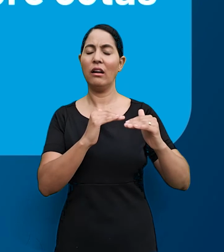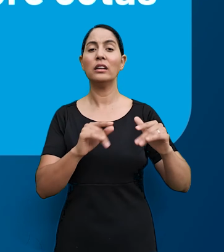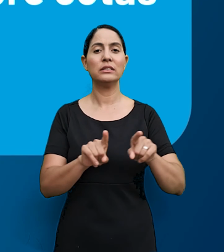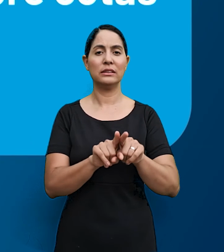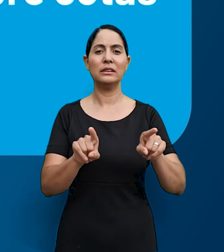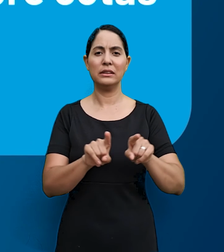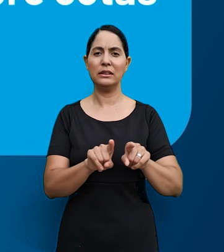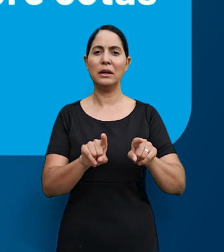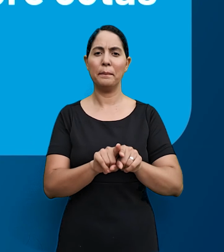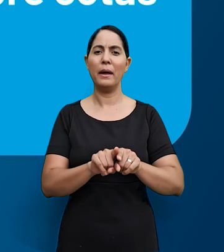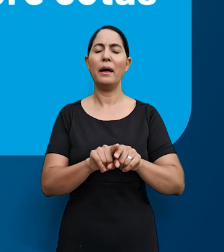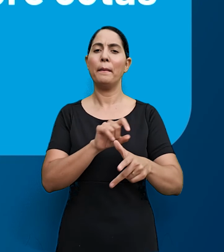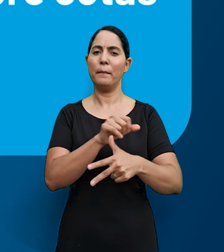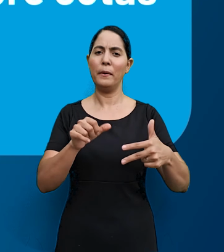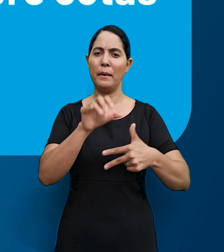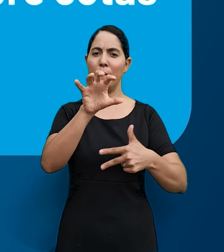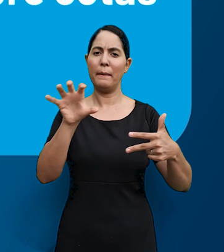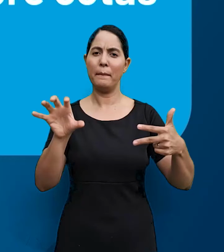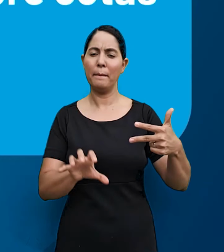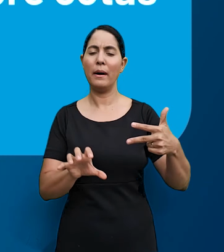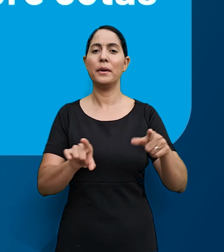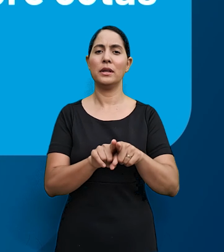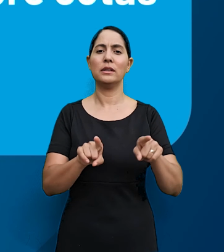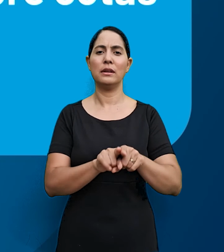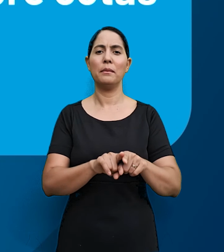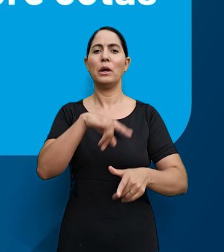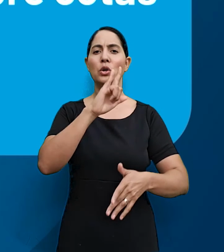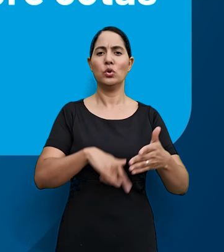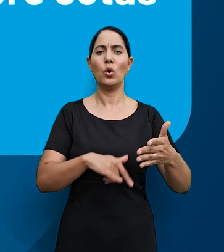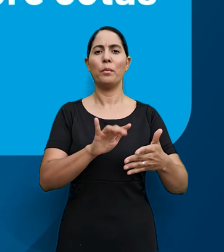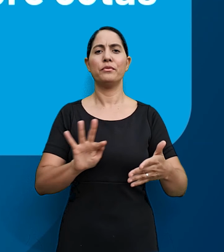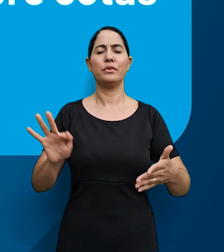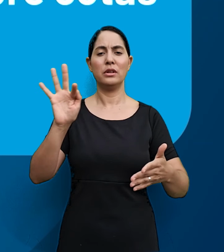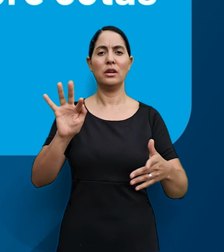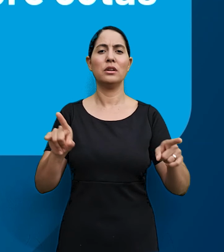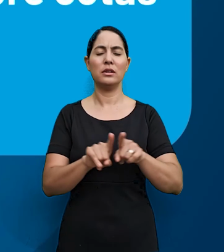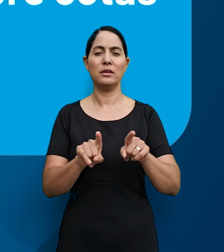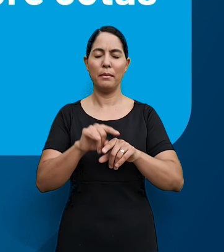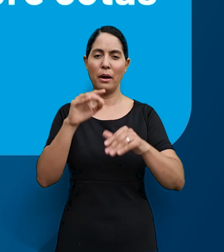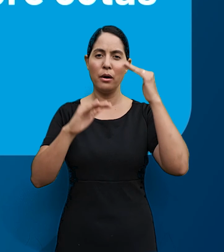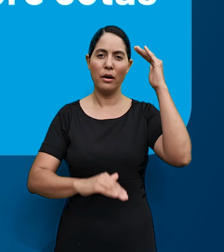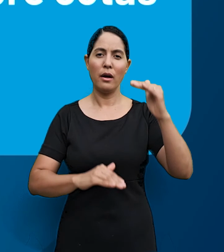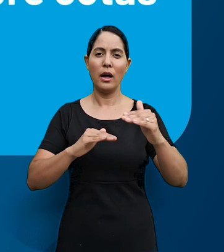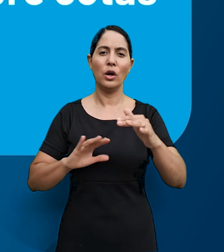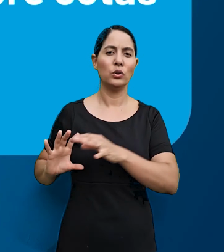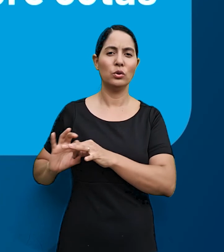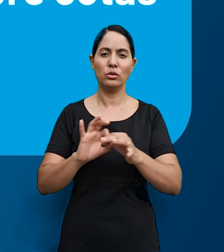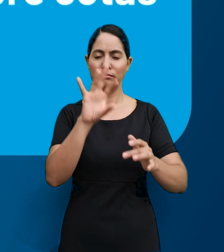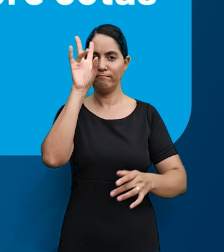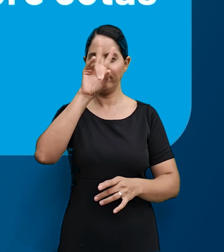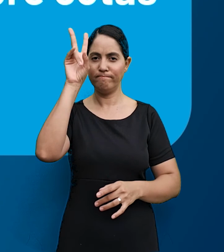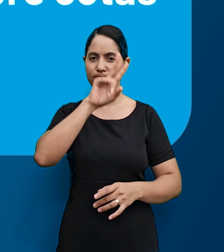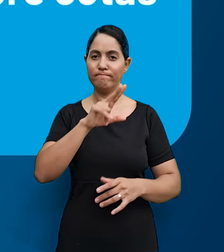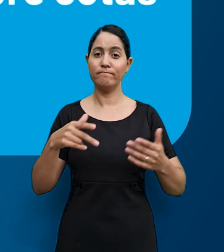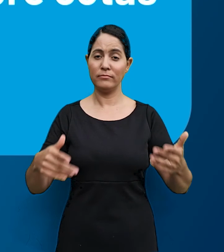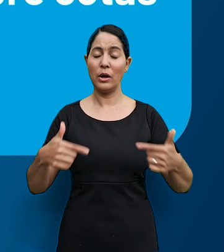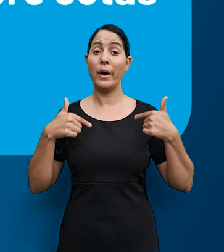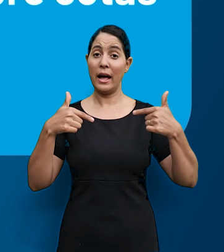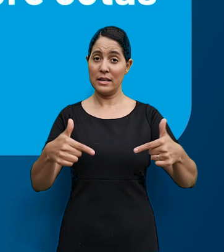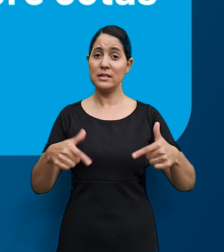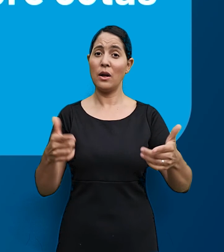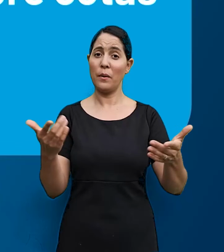poderes e o pacto federativo, além de configurar violação ao dever estatal de enfrentamento das desigualdades históricas.